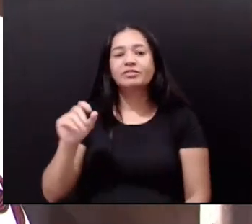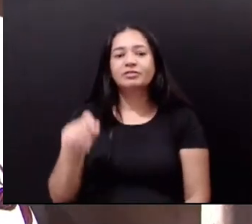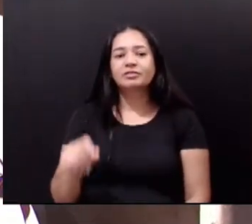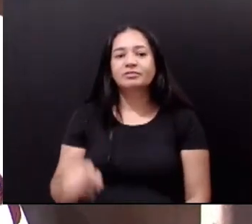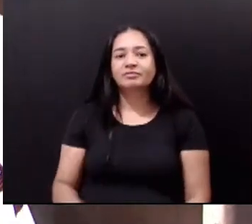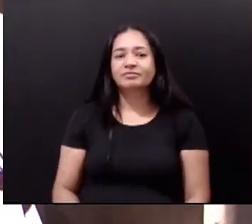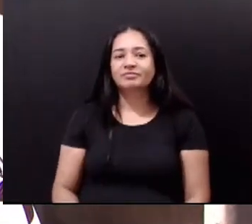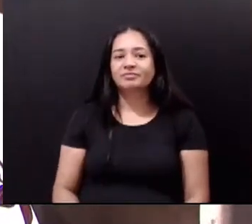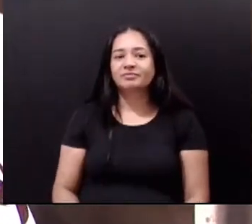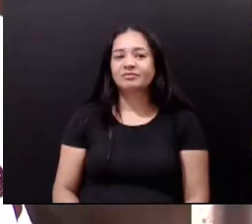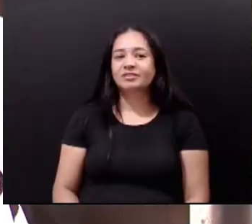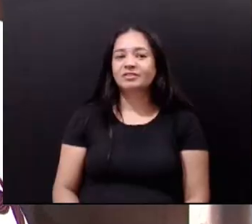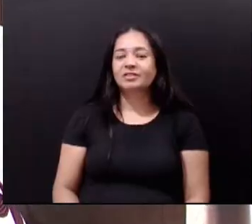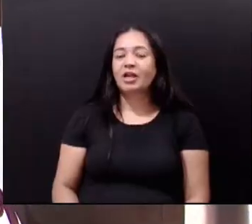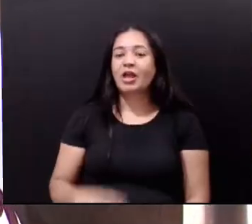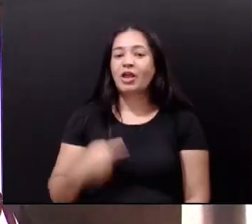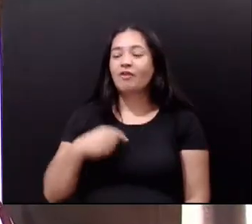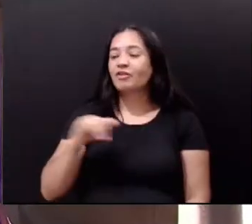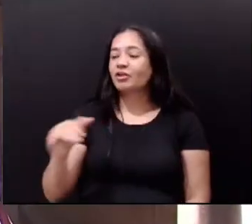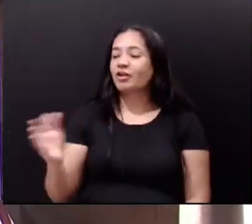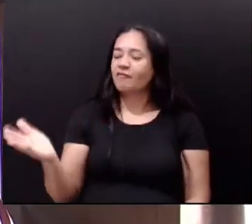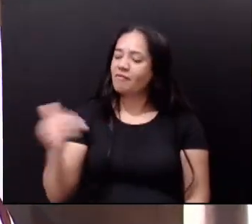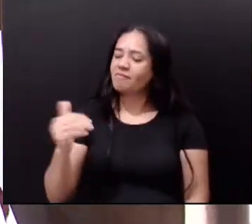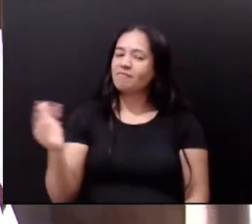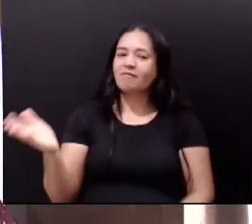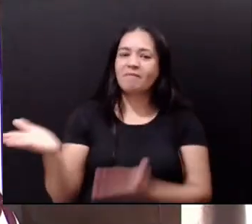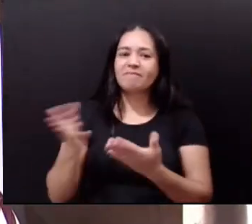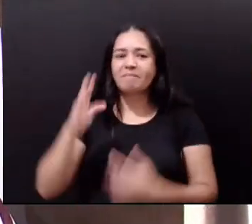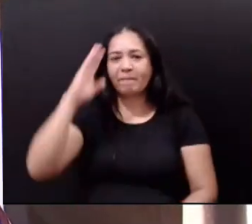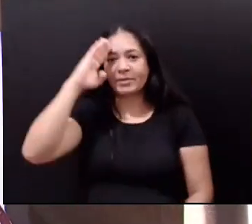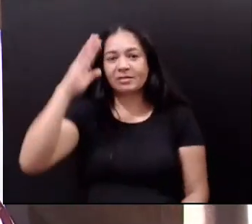muito, e principalmente com a minha irmã, né? Insisto